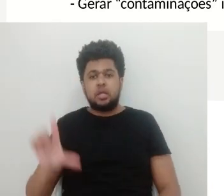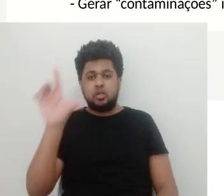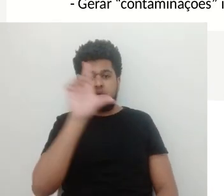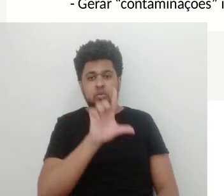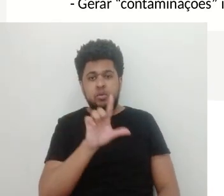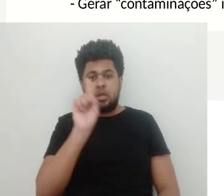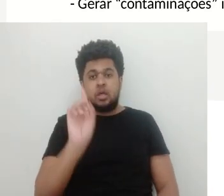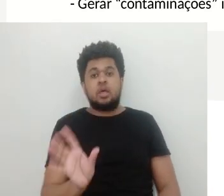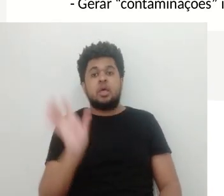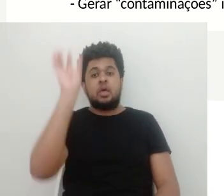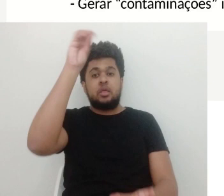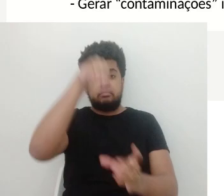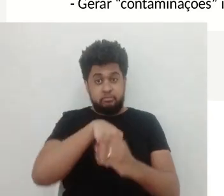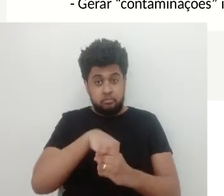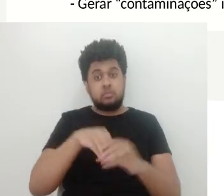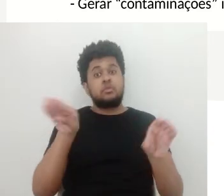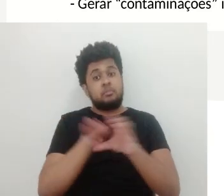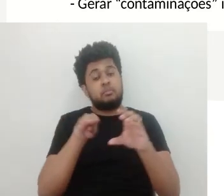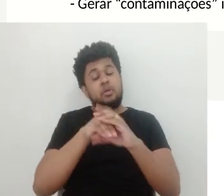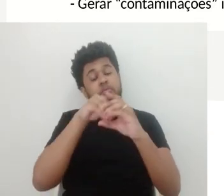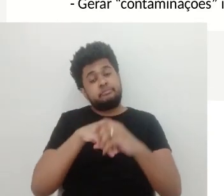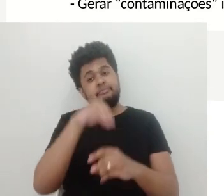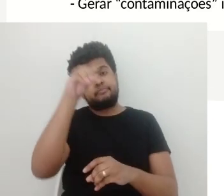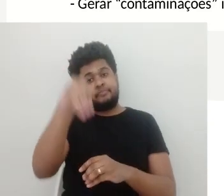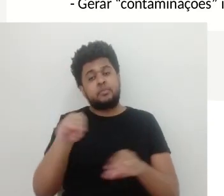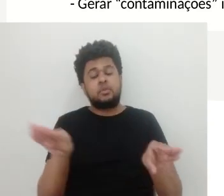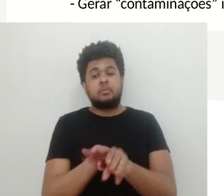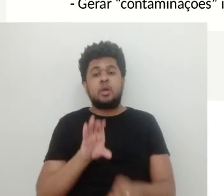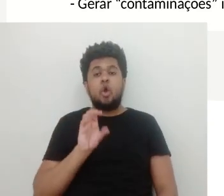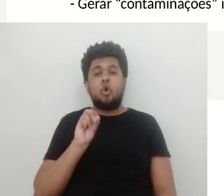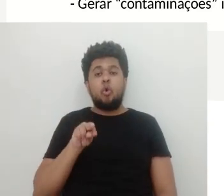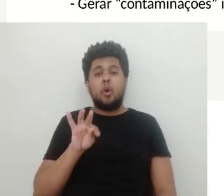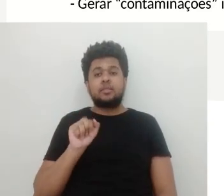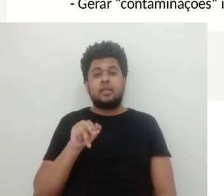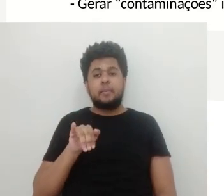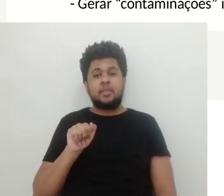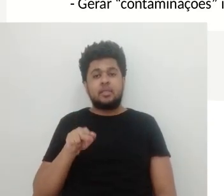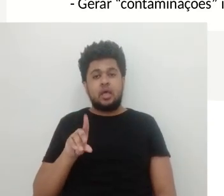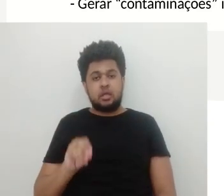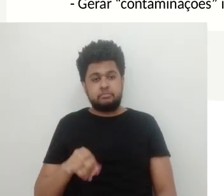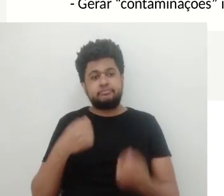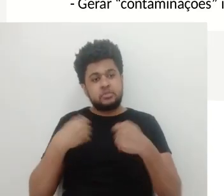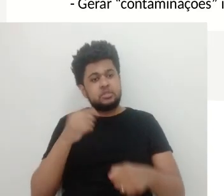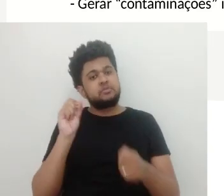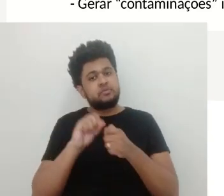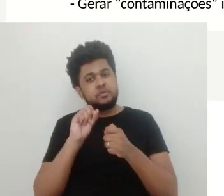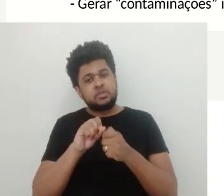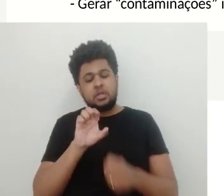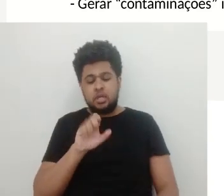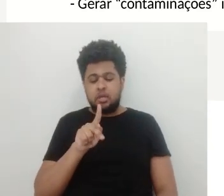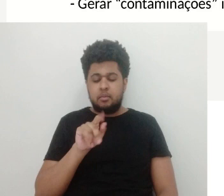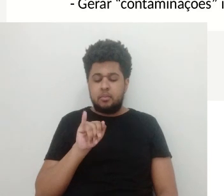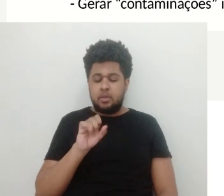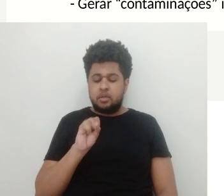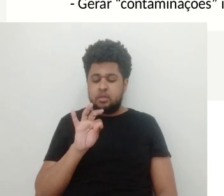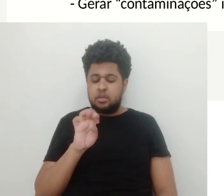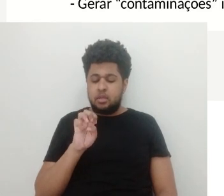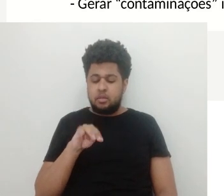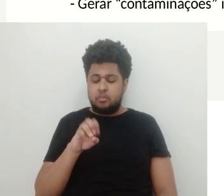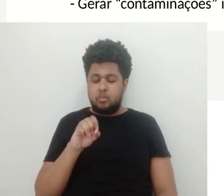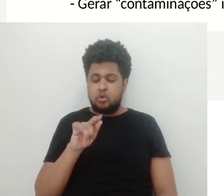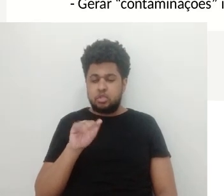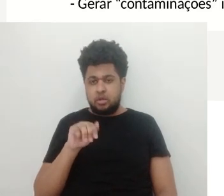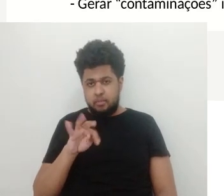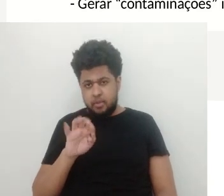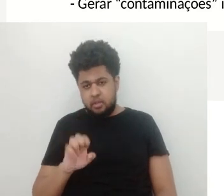usar máscara, sair por aí e contaminar os ambientes. Aí eu penso uma discussão que foi feita algumas semanas aqui em outro